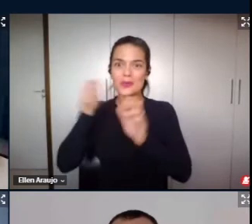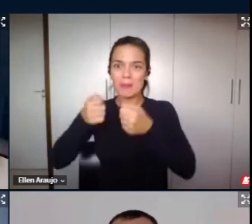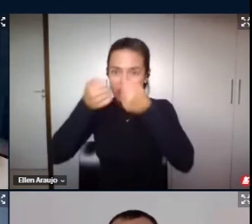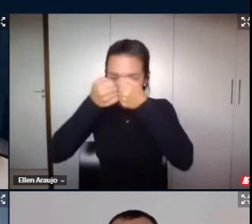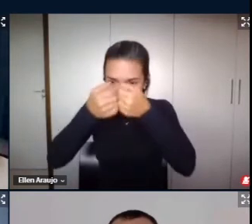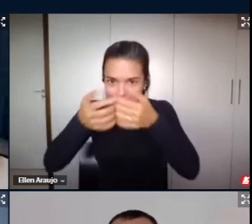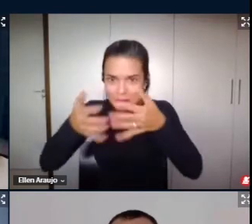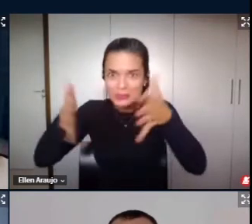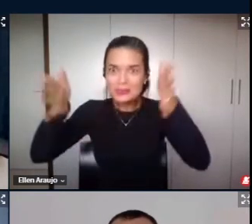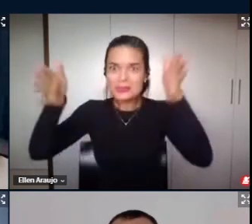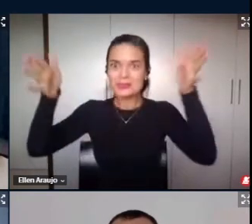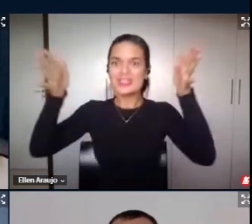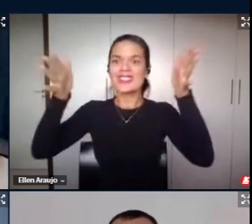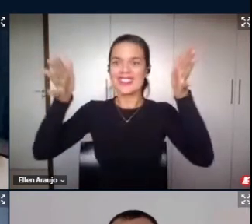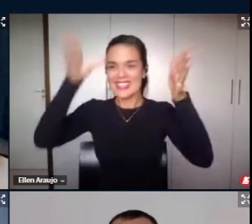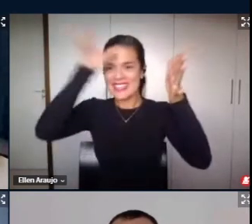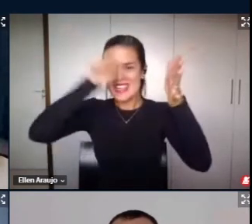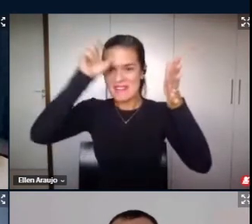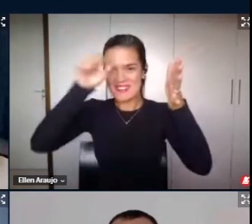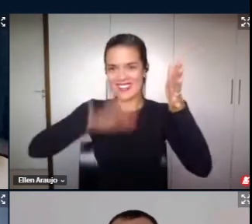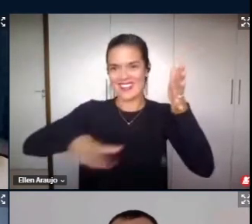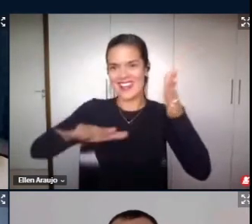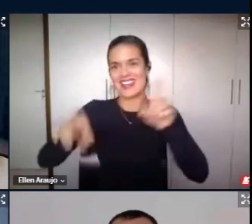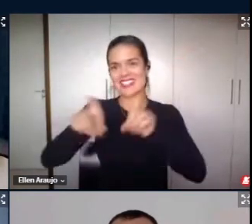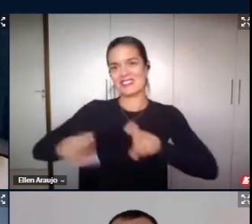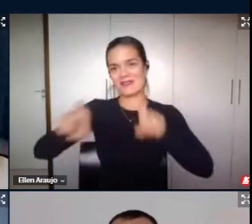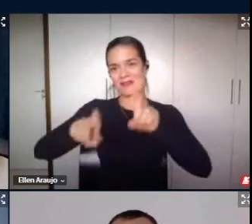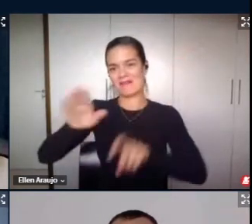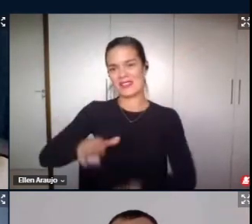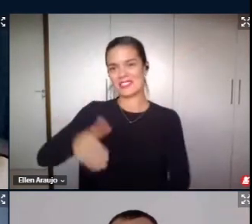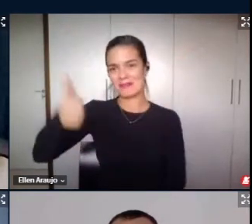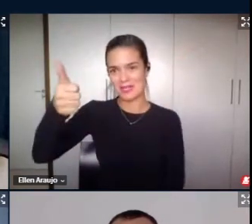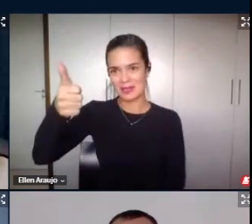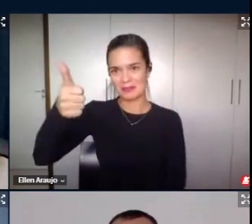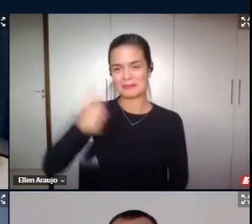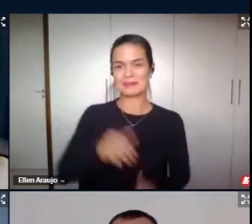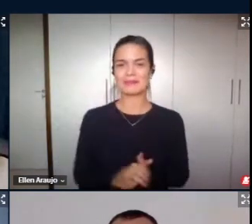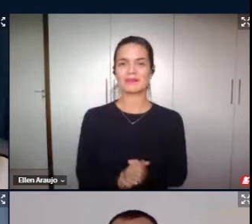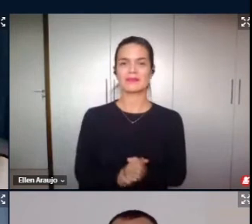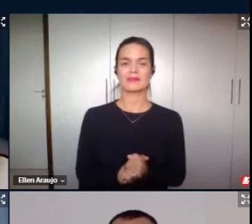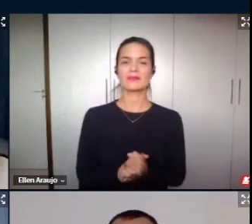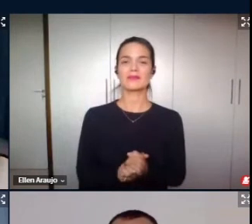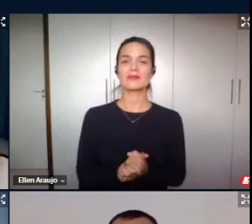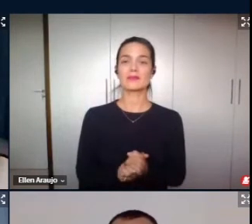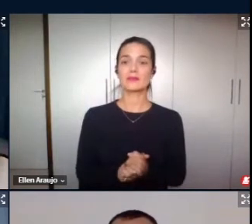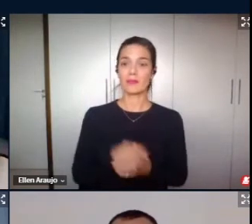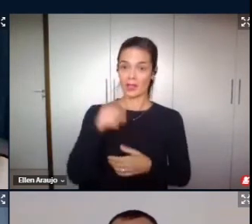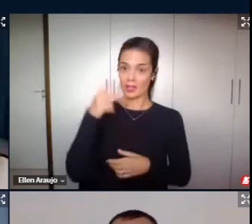formação técnica nessa área. Em particular, a pesquisa